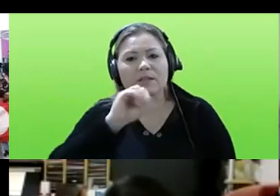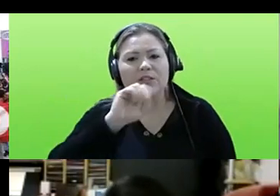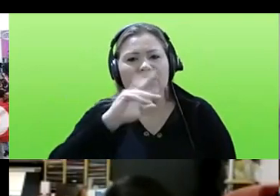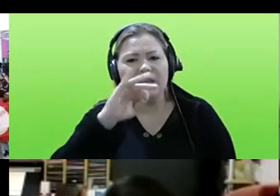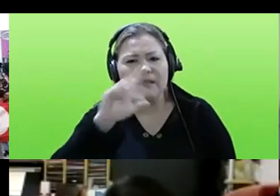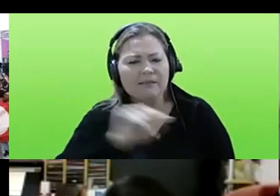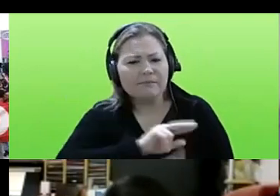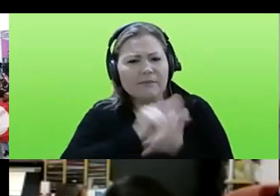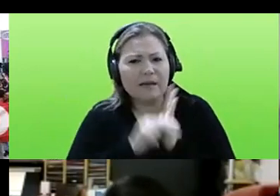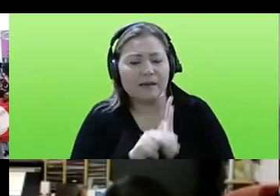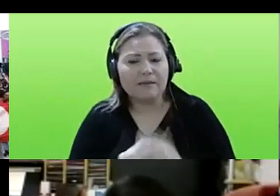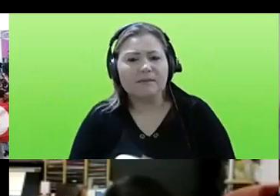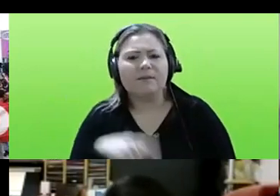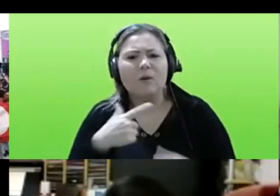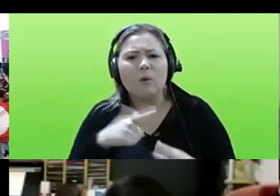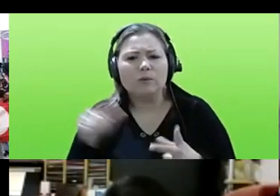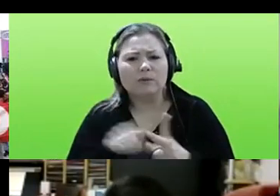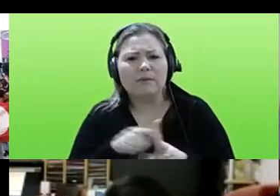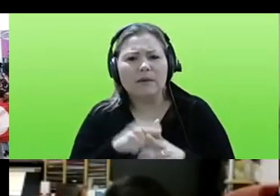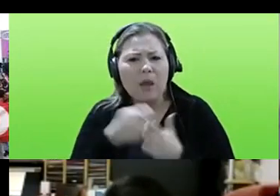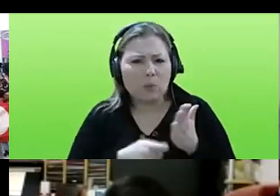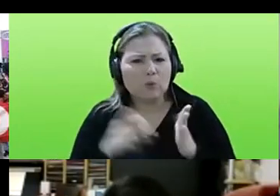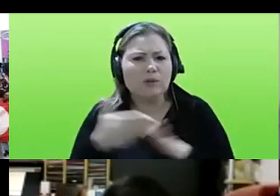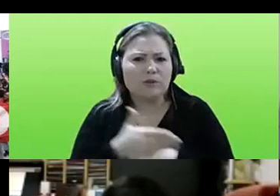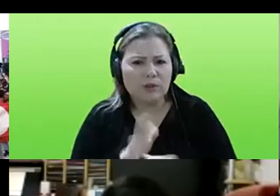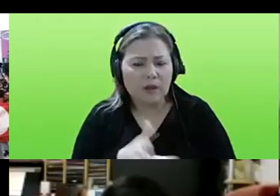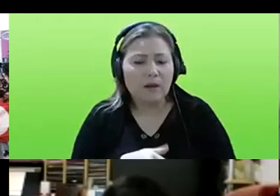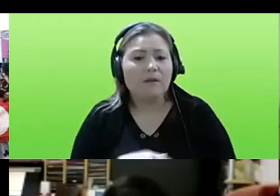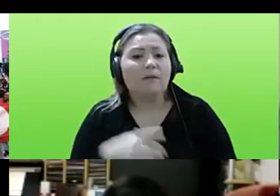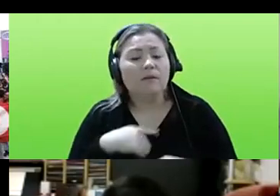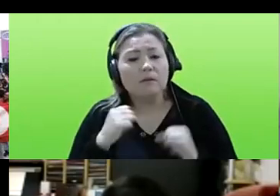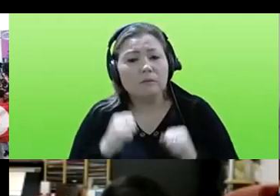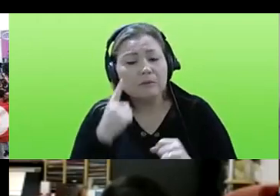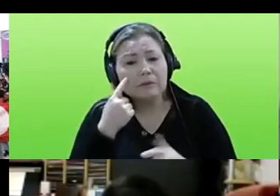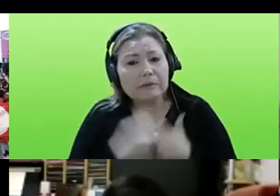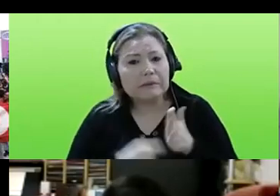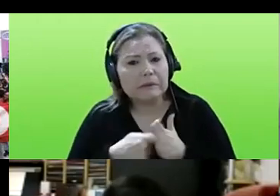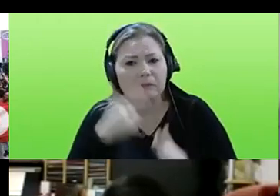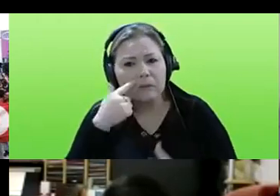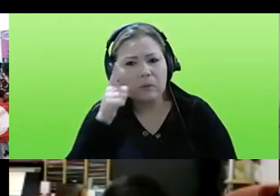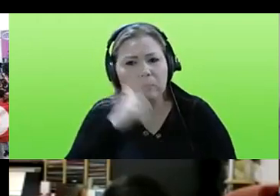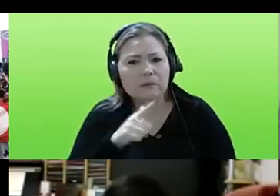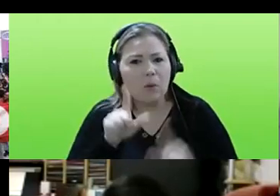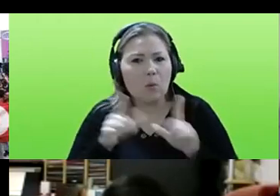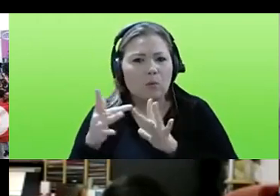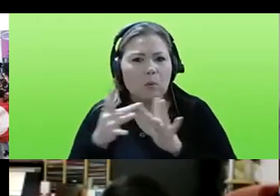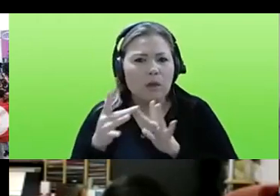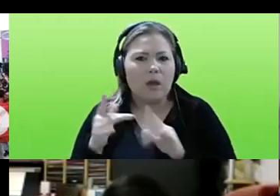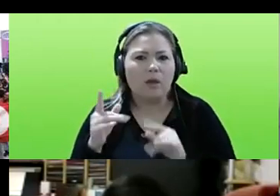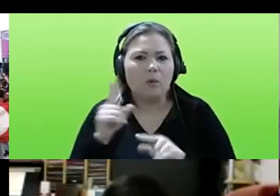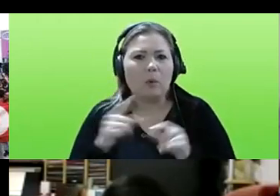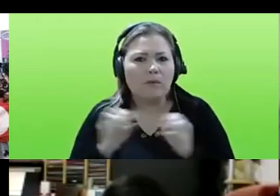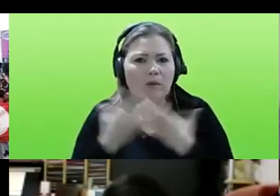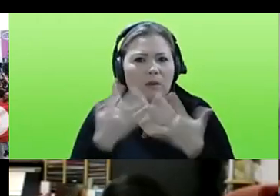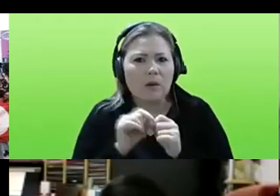aí, Axel Honneth, que já esteve aqui na PUC, nós podemos tentar alguma interlocução, algum evento, alguma coisa.